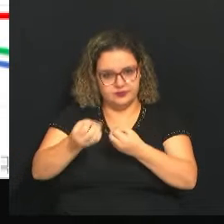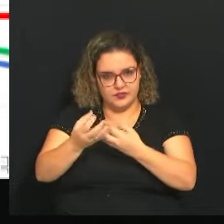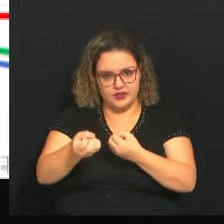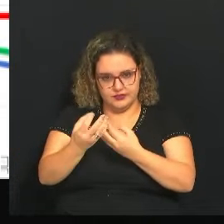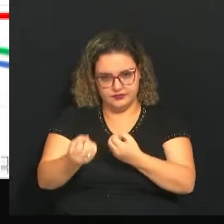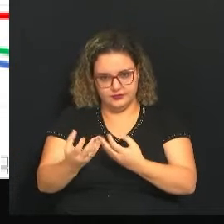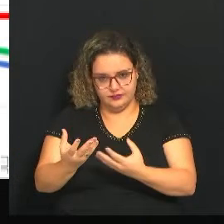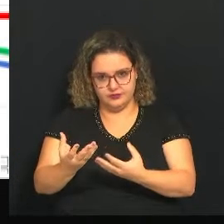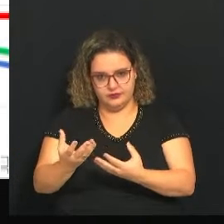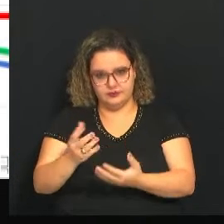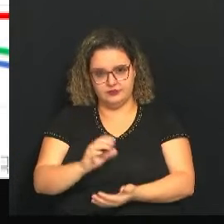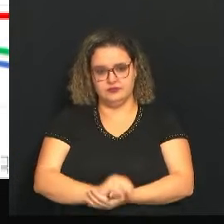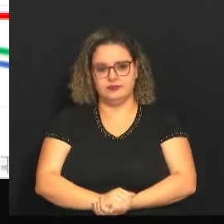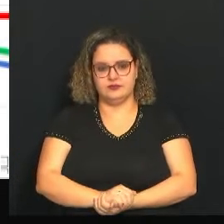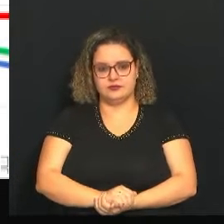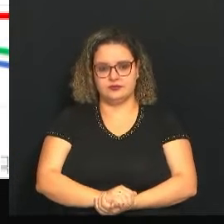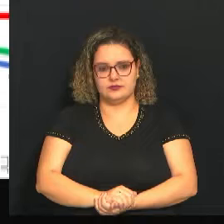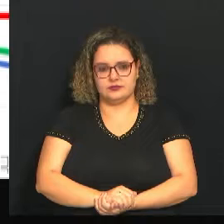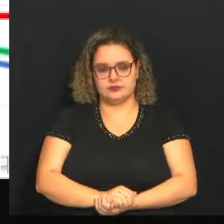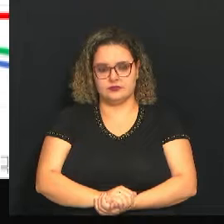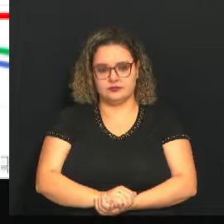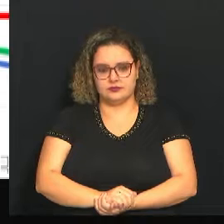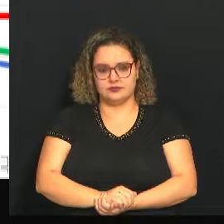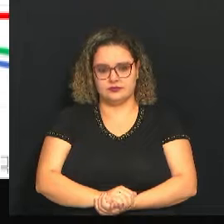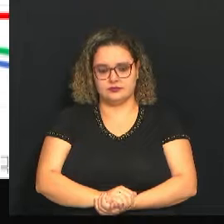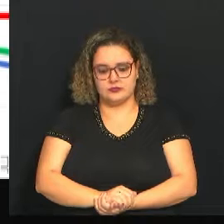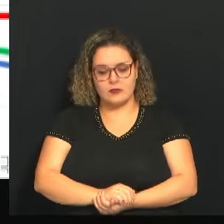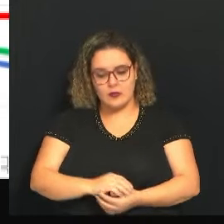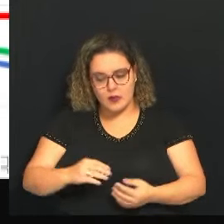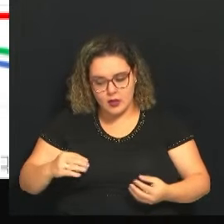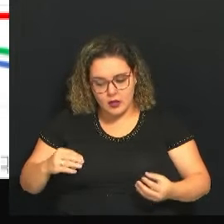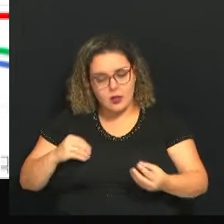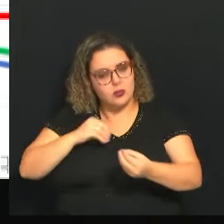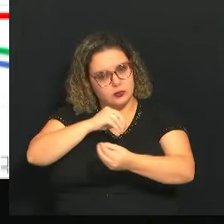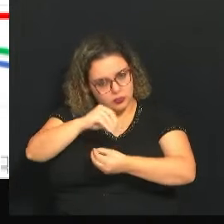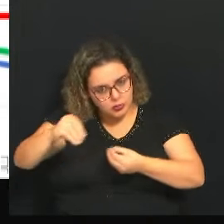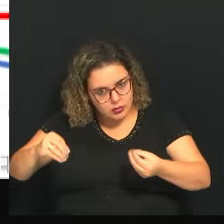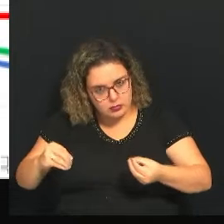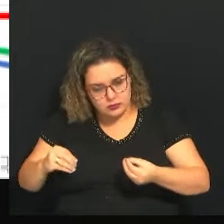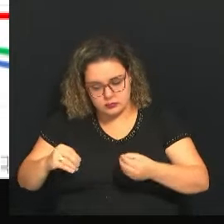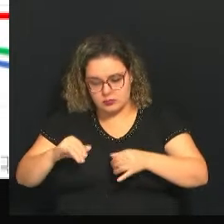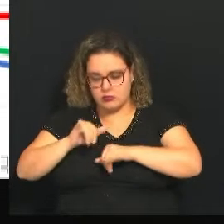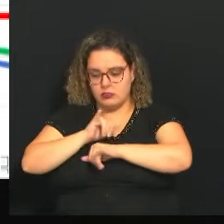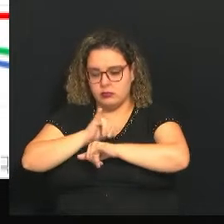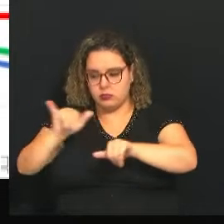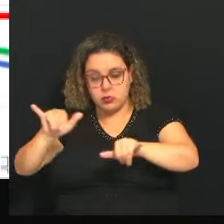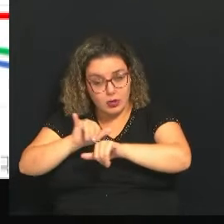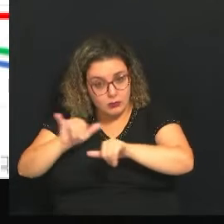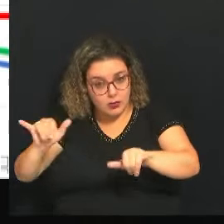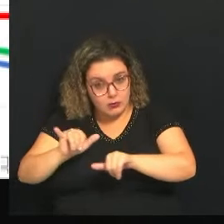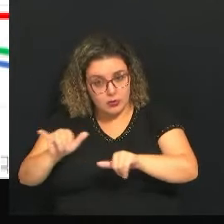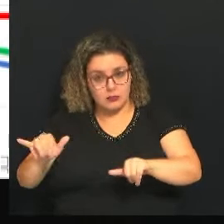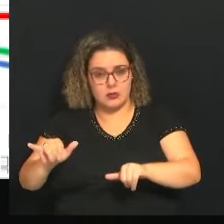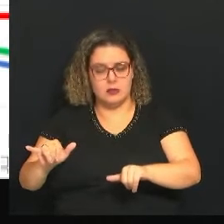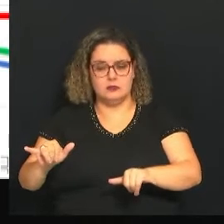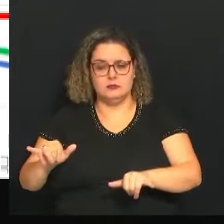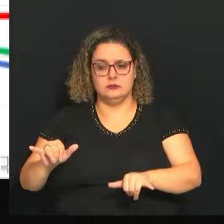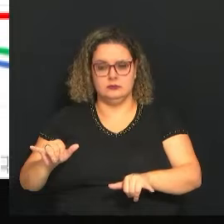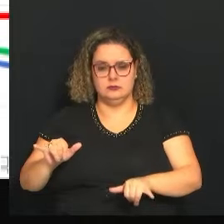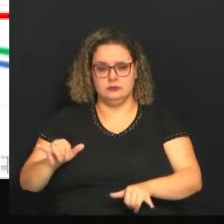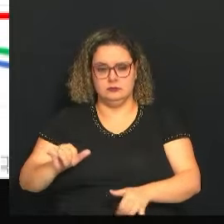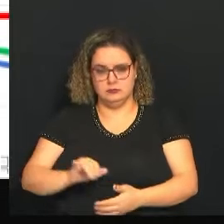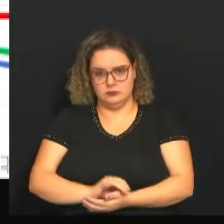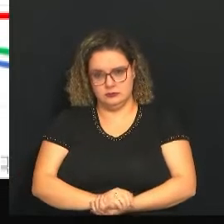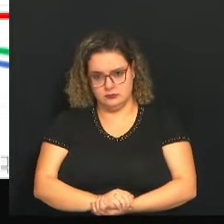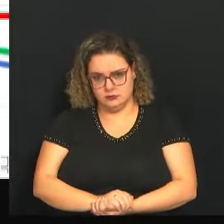ele tem que, de alguma forma, circular, ser exposto, porque aqui que está as